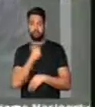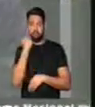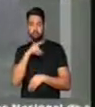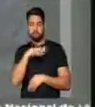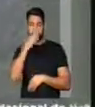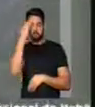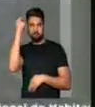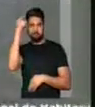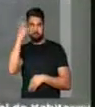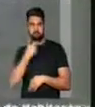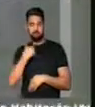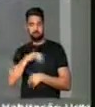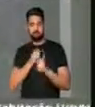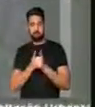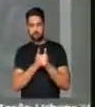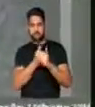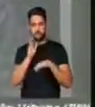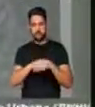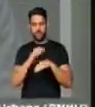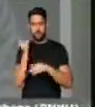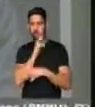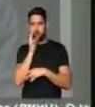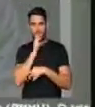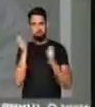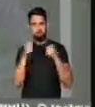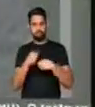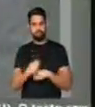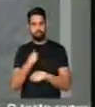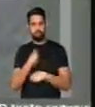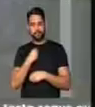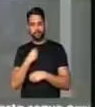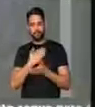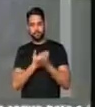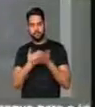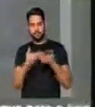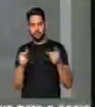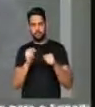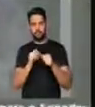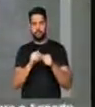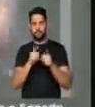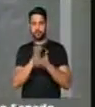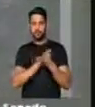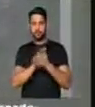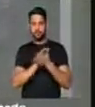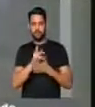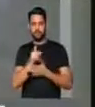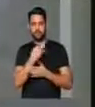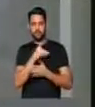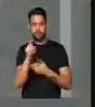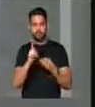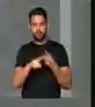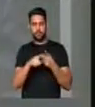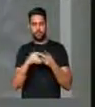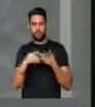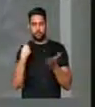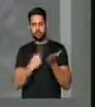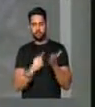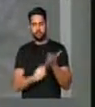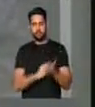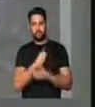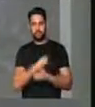seu saber, conduza o mais celeremente possível este processo, não só de privatização, mas de